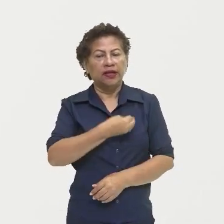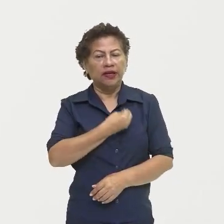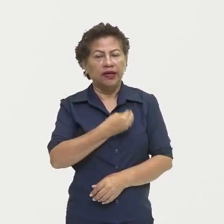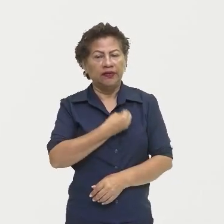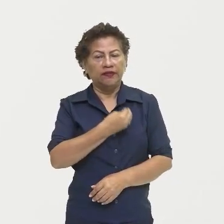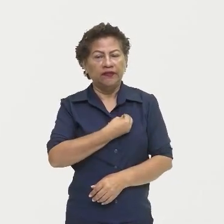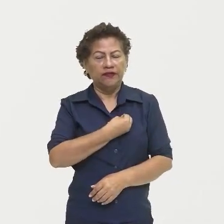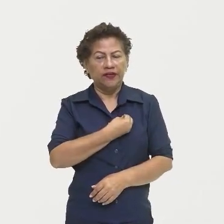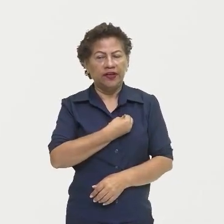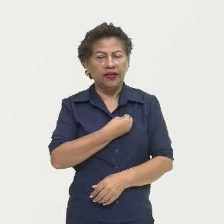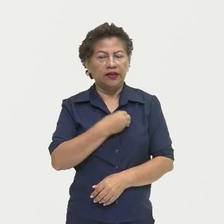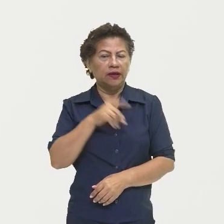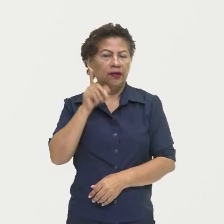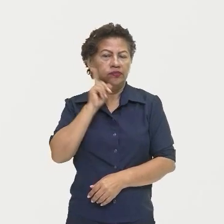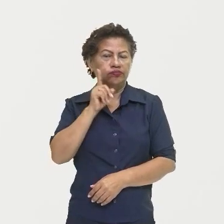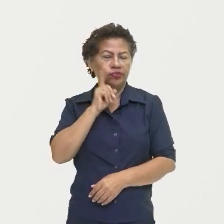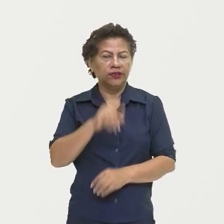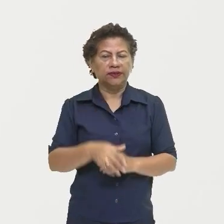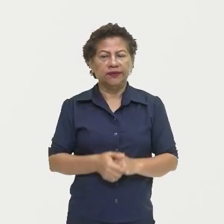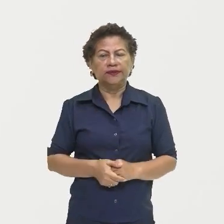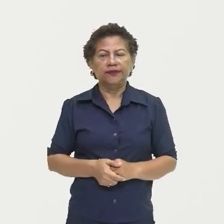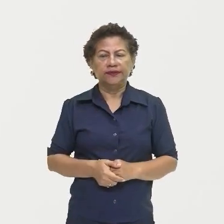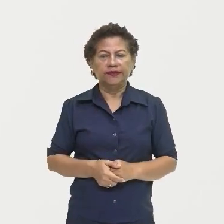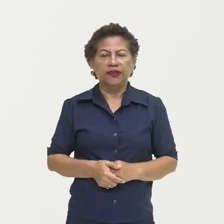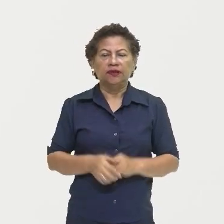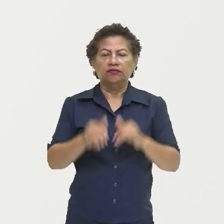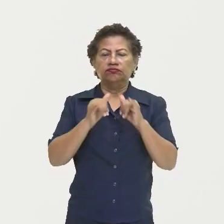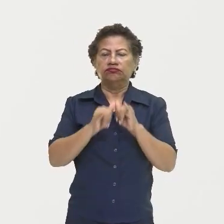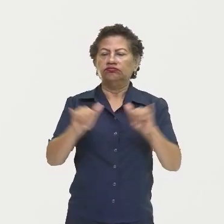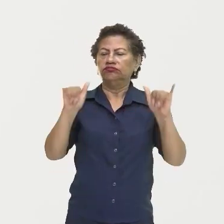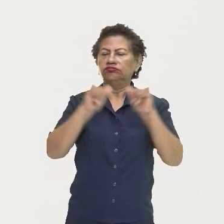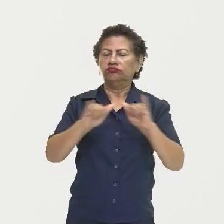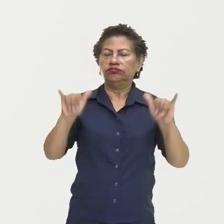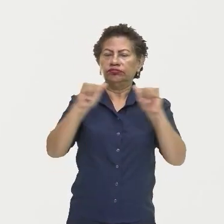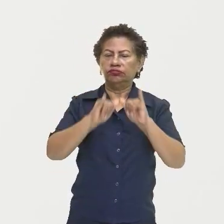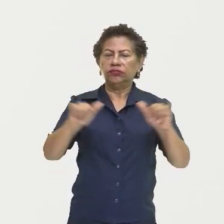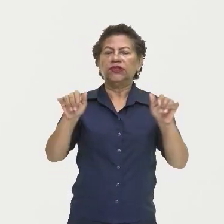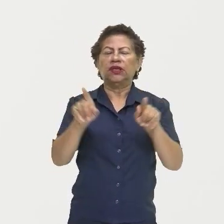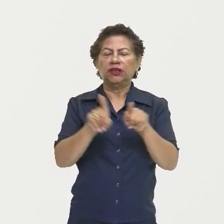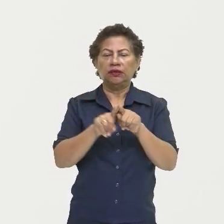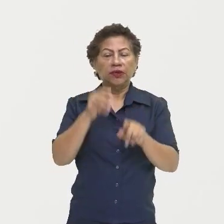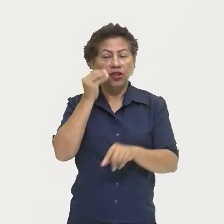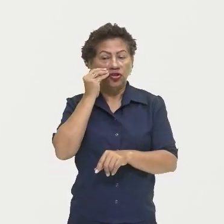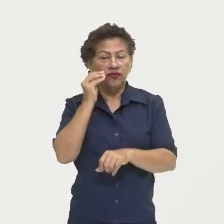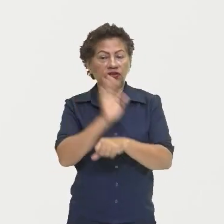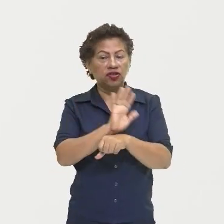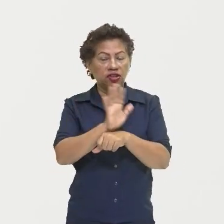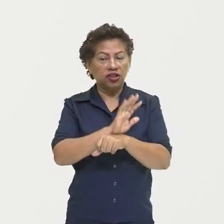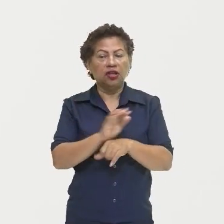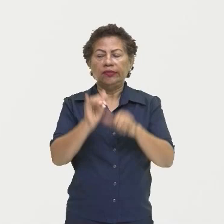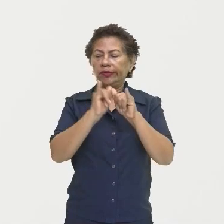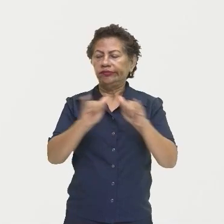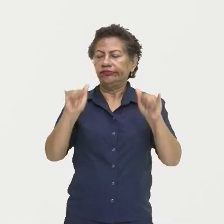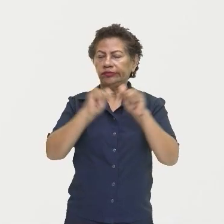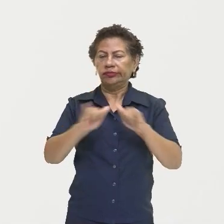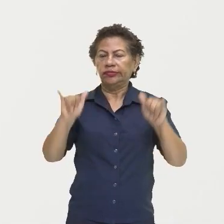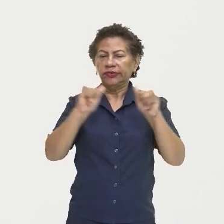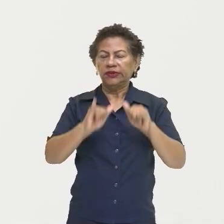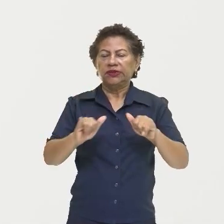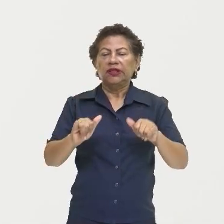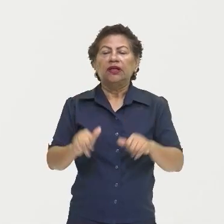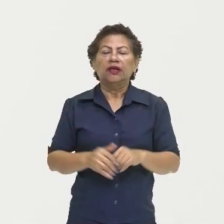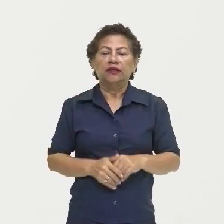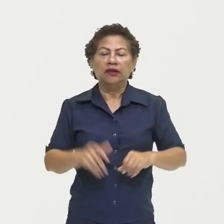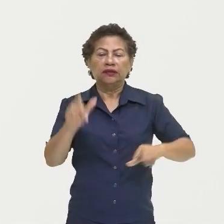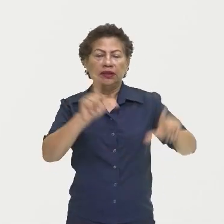idioma. Onde a gente tem aí essa questão da publicidade, né? As propagandas também que a gente vê no cinema, na televisão,